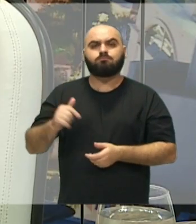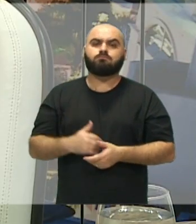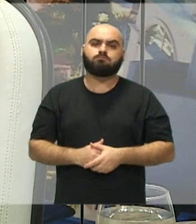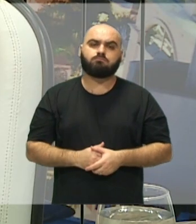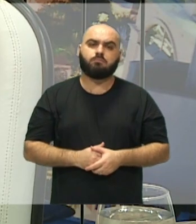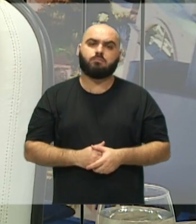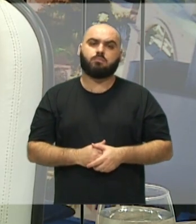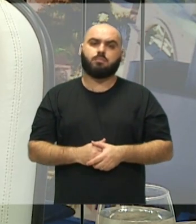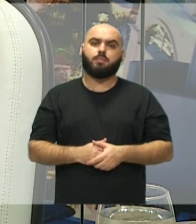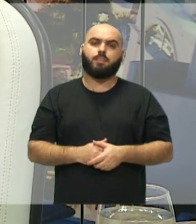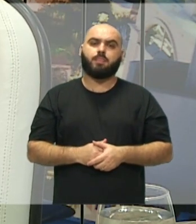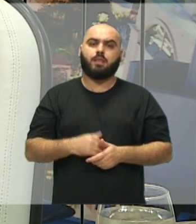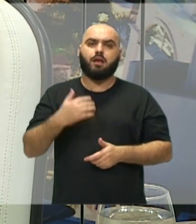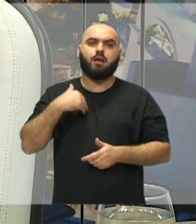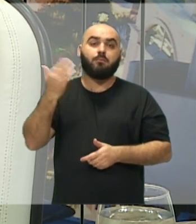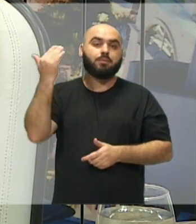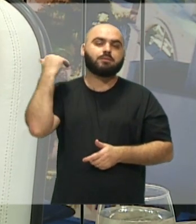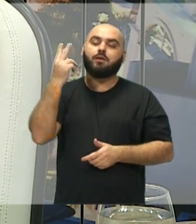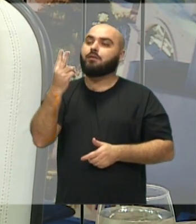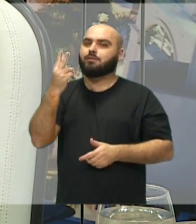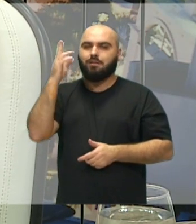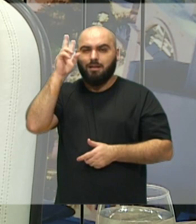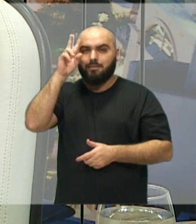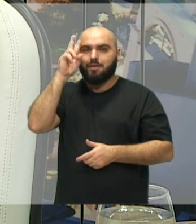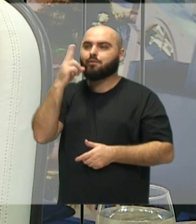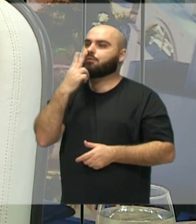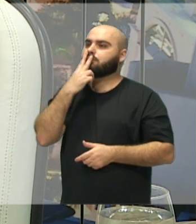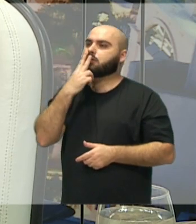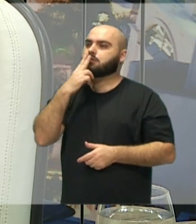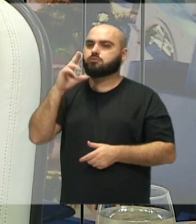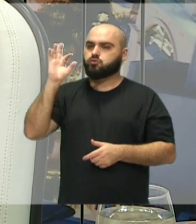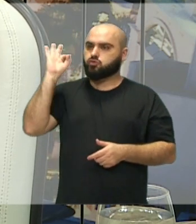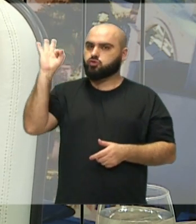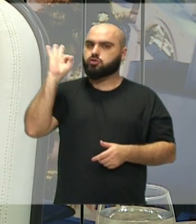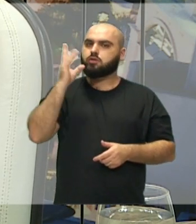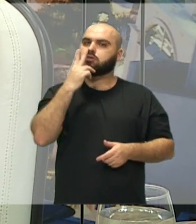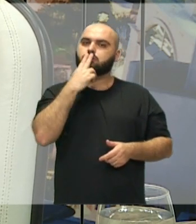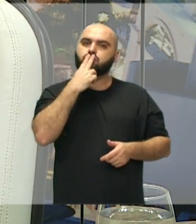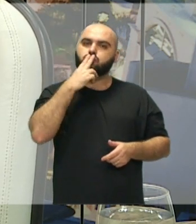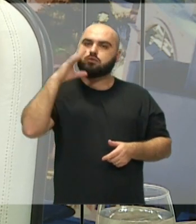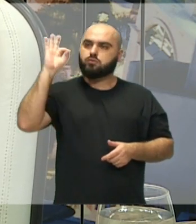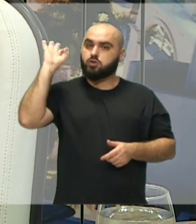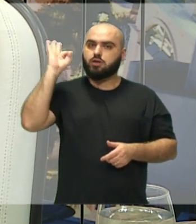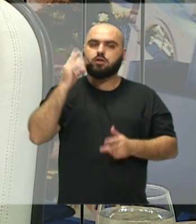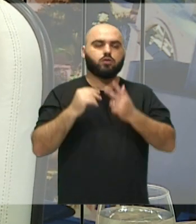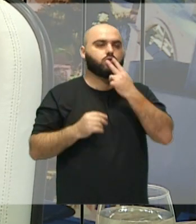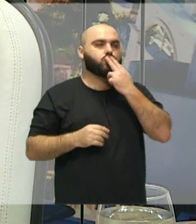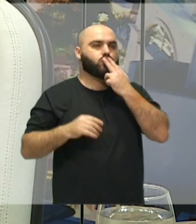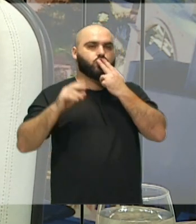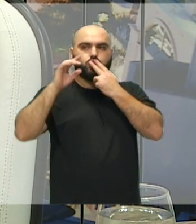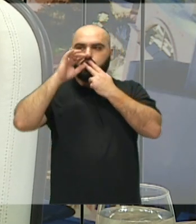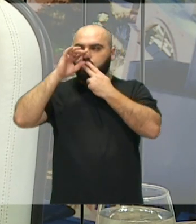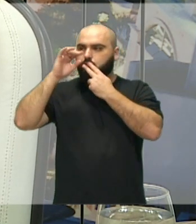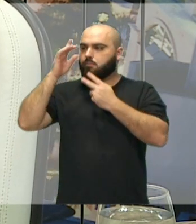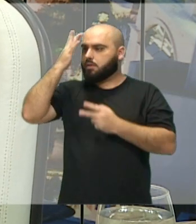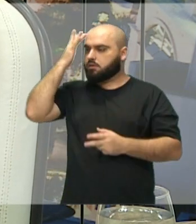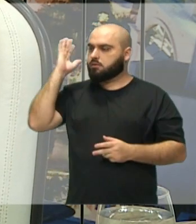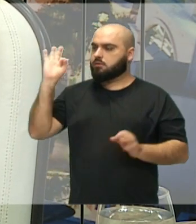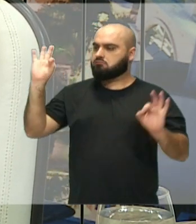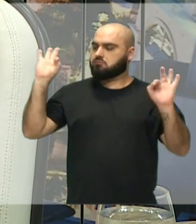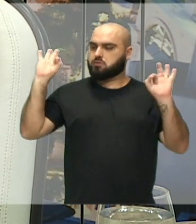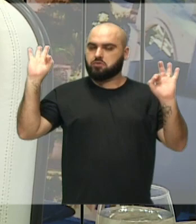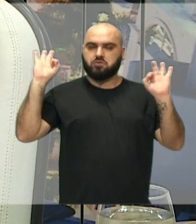que fumar era uma coisa muito charmosa e muito bacana. E eu fui vendo, né, a minha